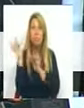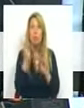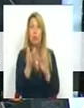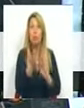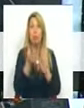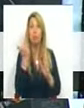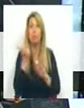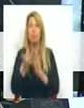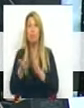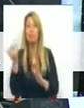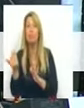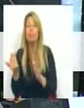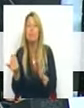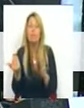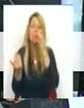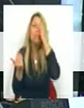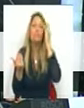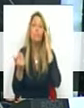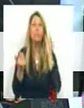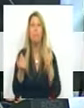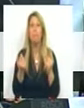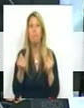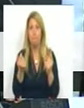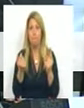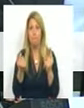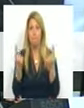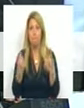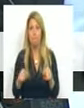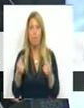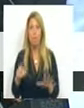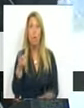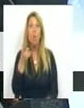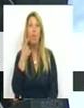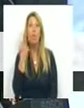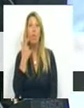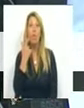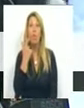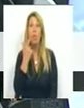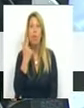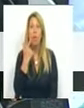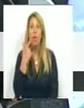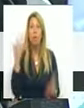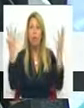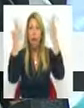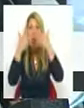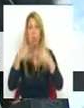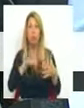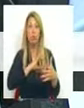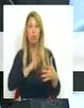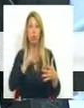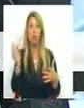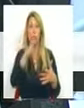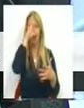foi, digamos que houve uma só, com uma intervenção que houve na quarta-feira à noite pelo Sr. Primeiro-Ministro,